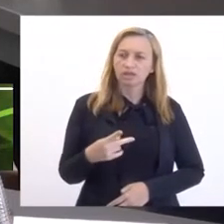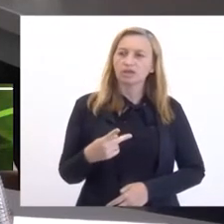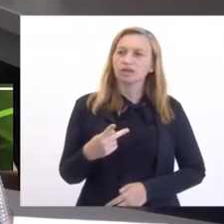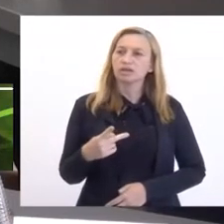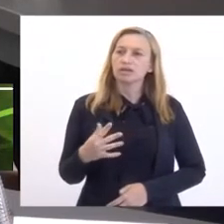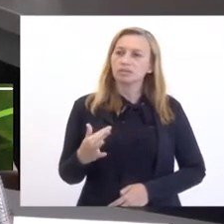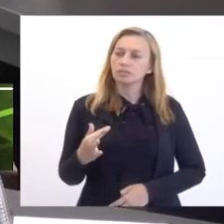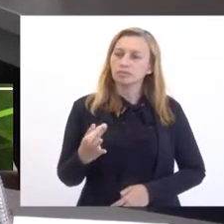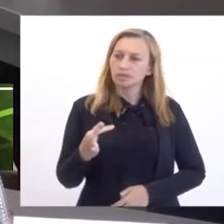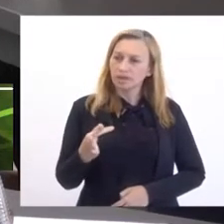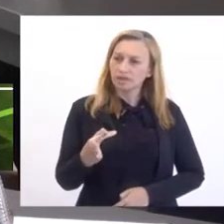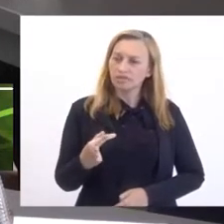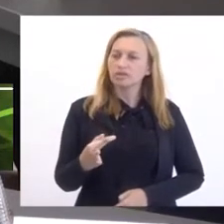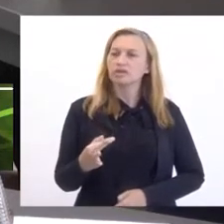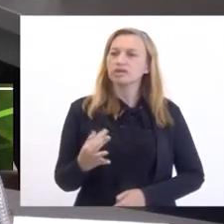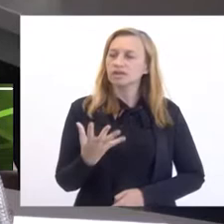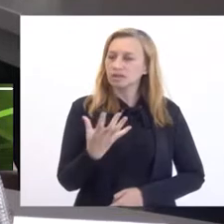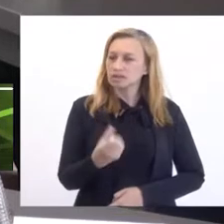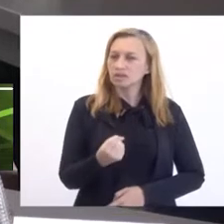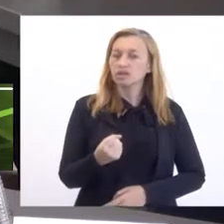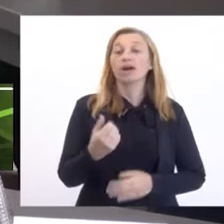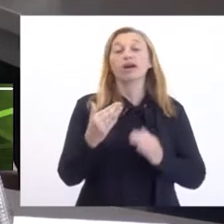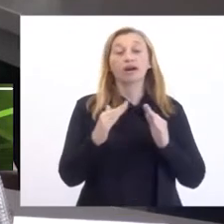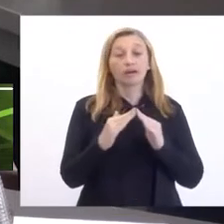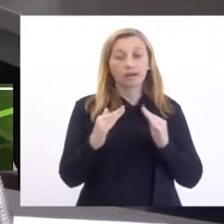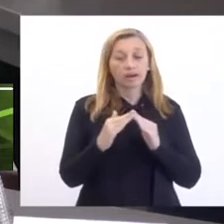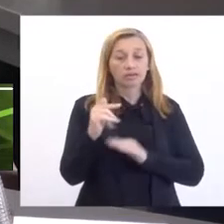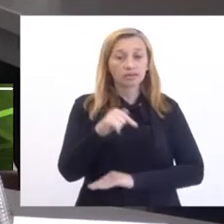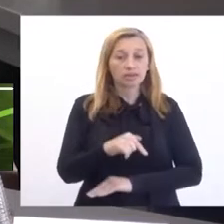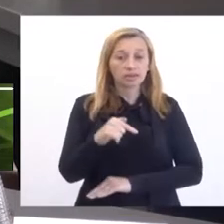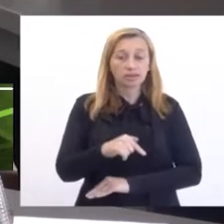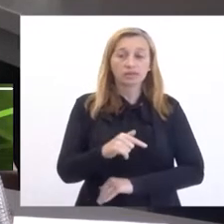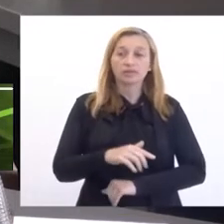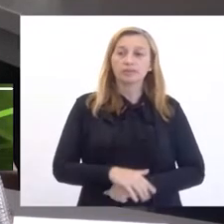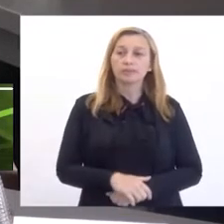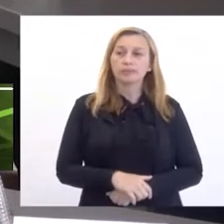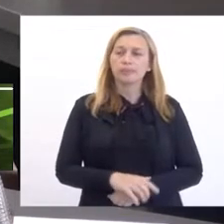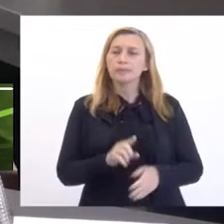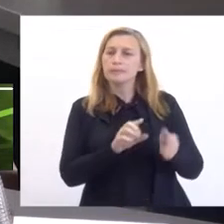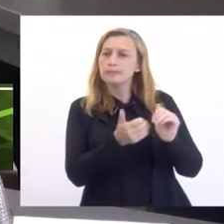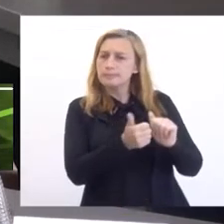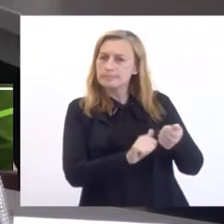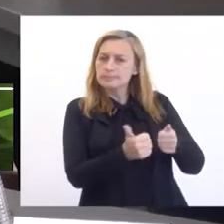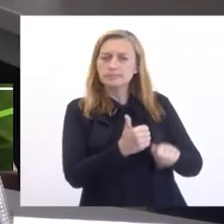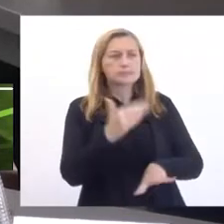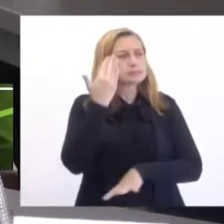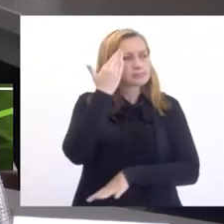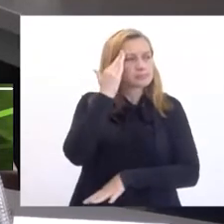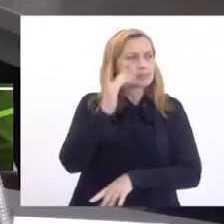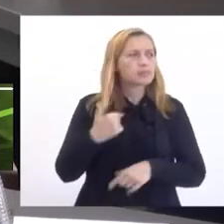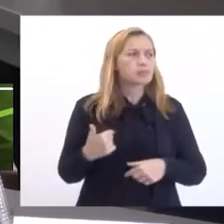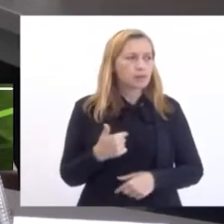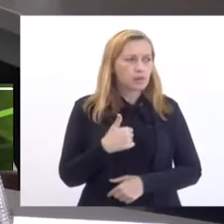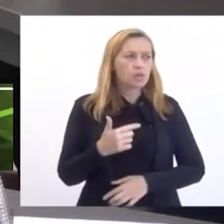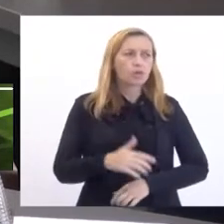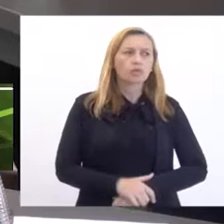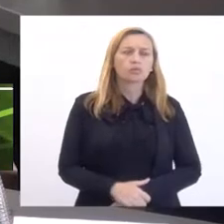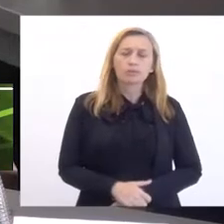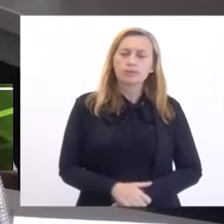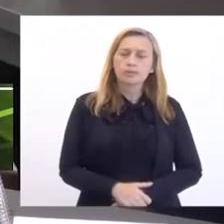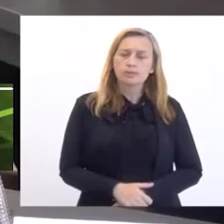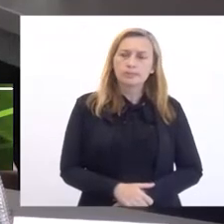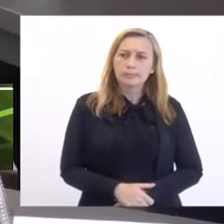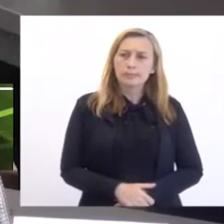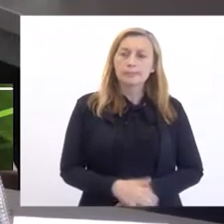favorável. Óbvio, a Casa... nos cabe aqui fazer uma avaliação do entendimento e eu li